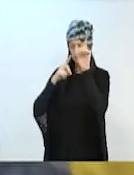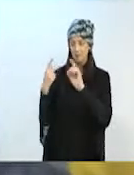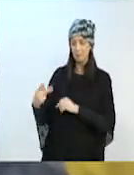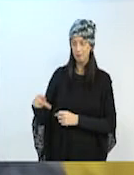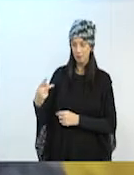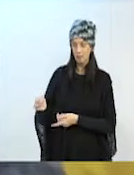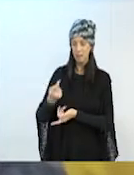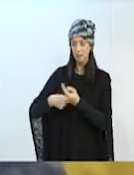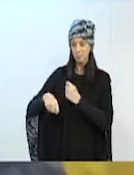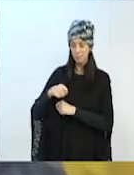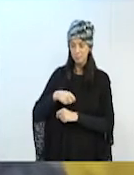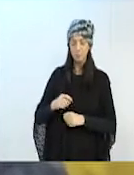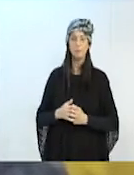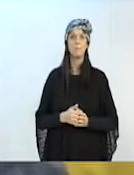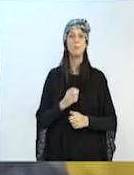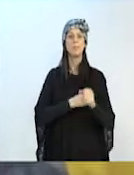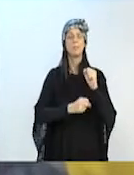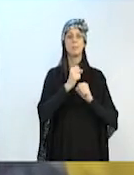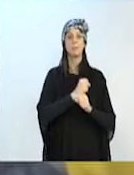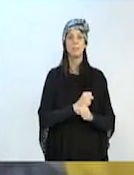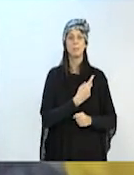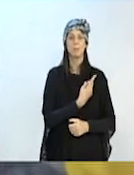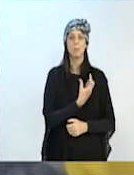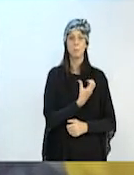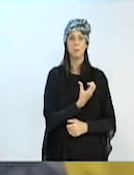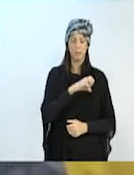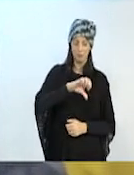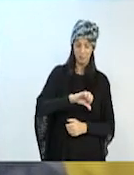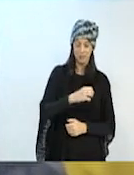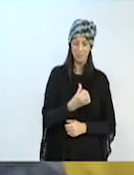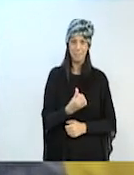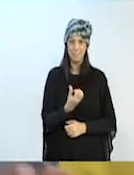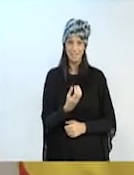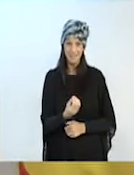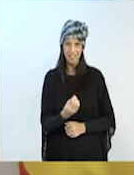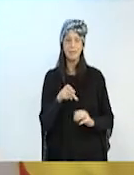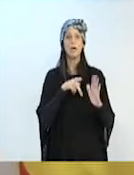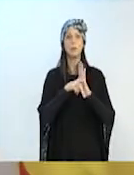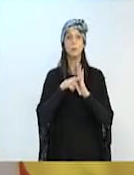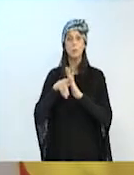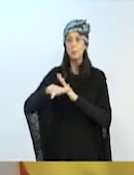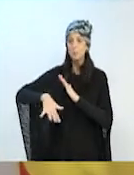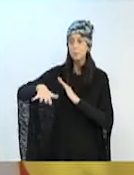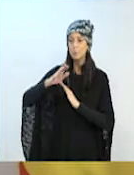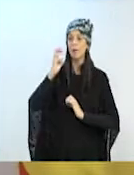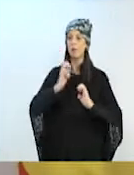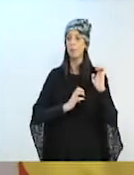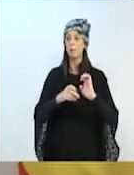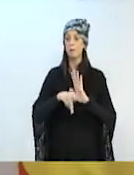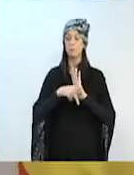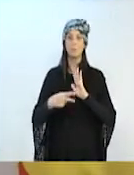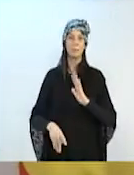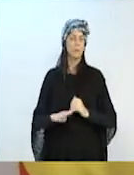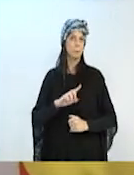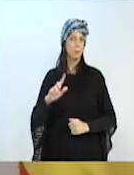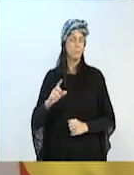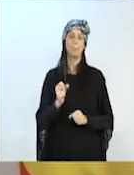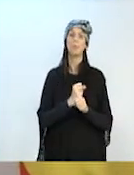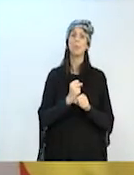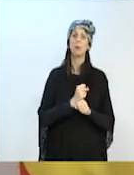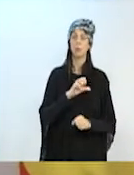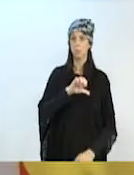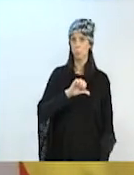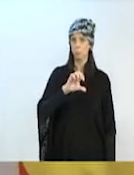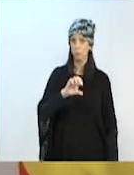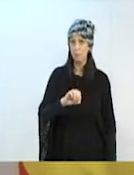do economista Paul Singer, que nos anos 60 realizou aqui uma pesquisa sobre industrialização no município. E nos anos 90,